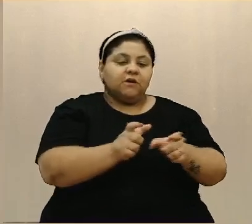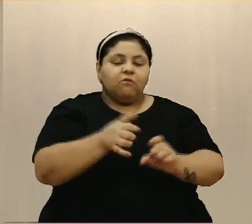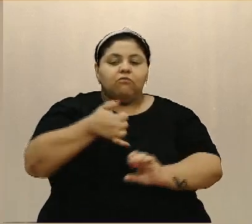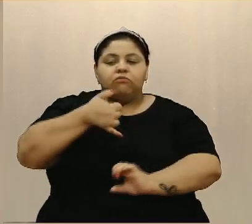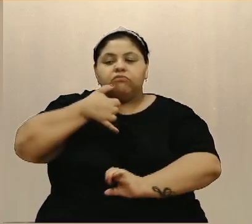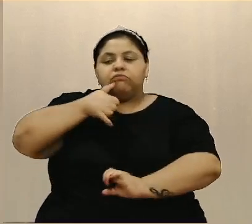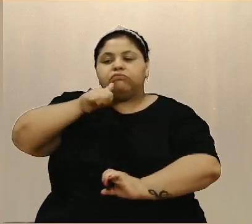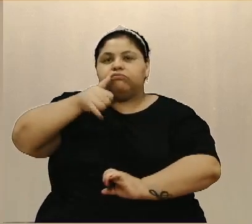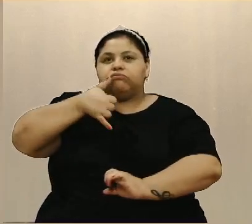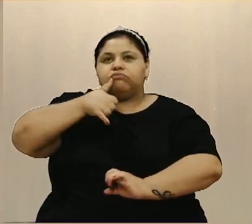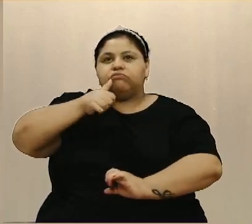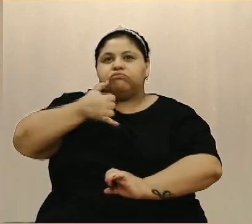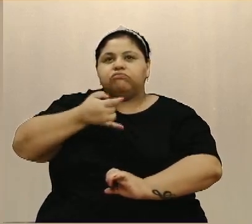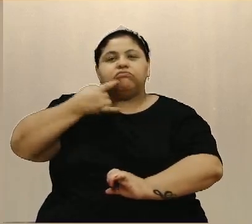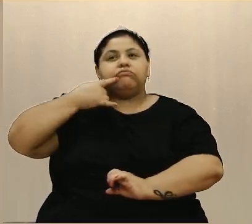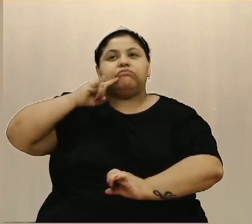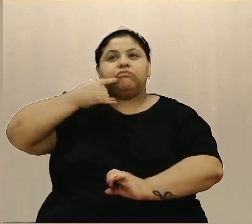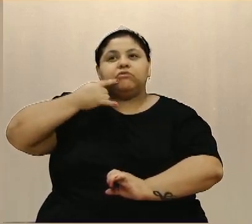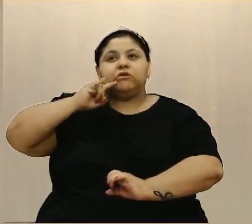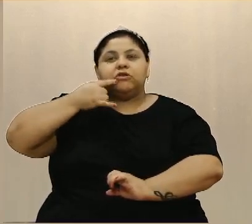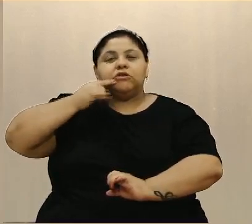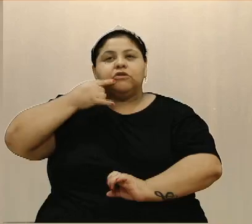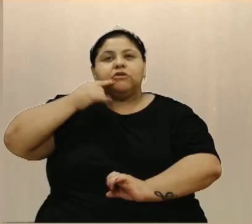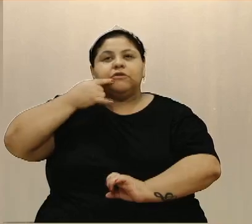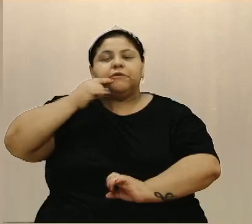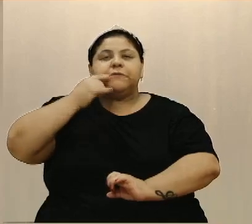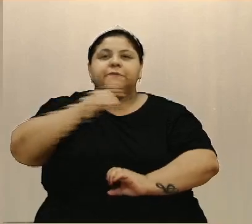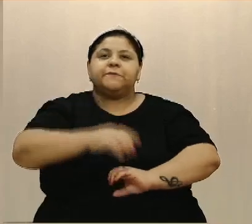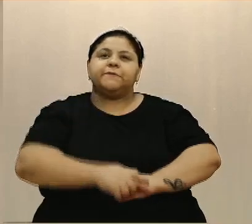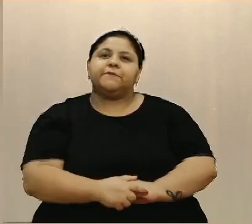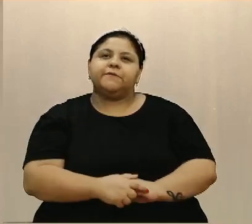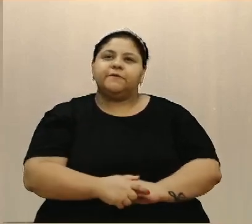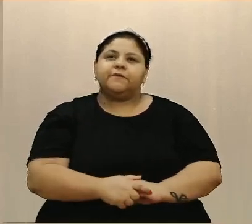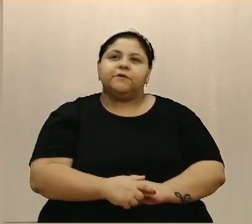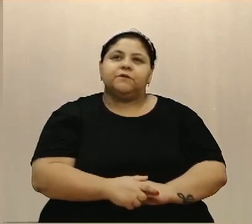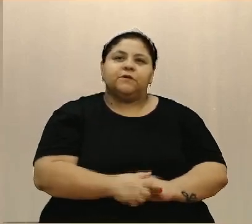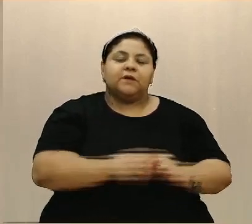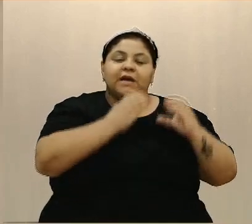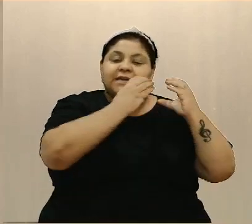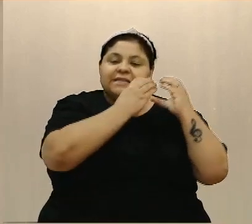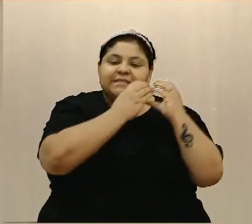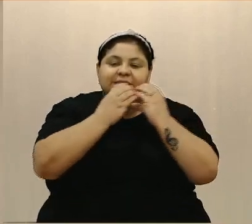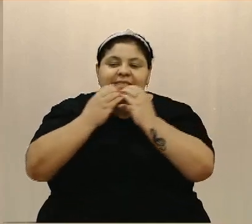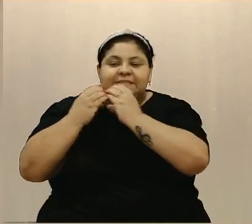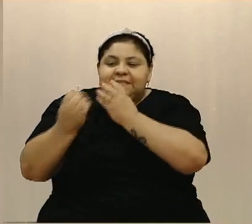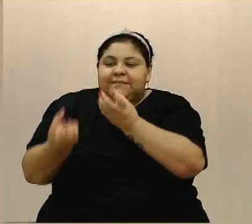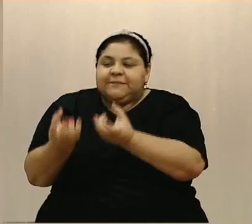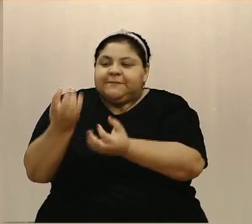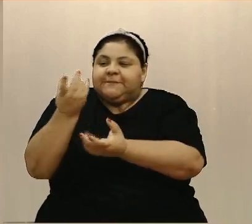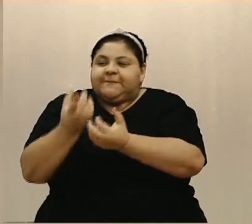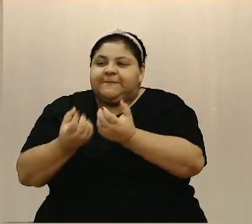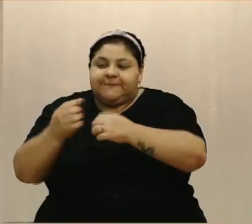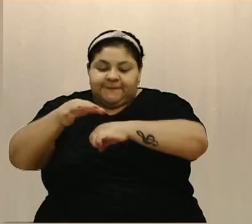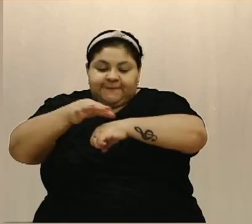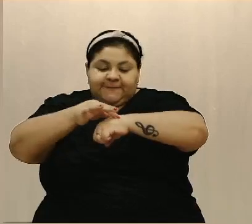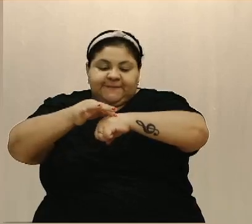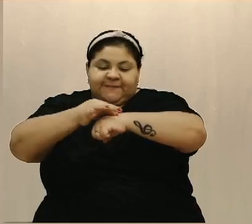e o pão de forno. O milho assado, a carne gorda e a